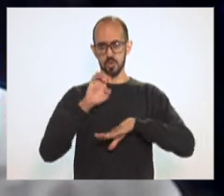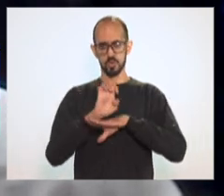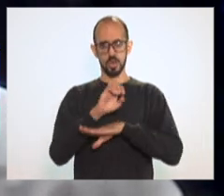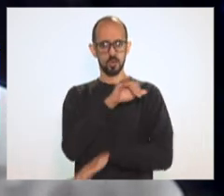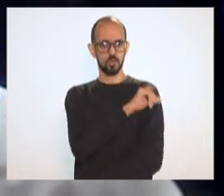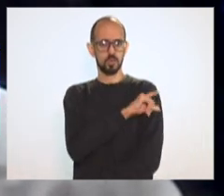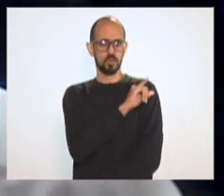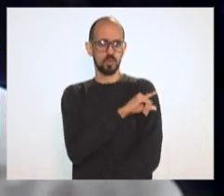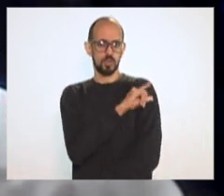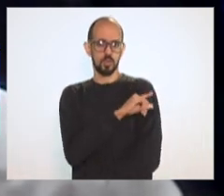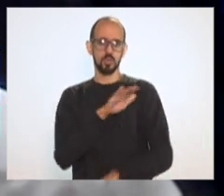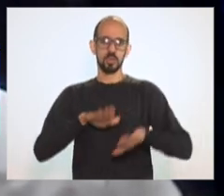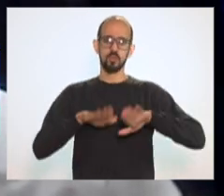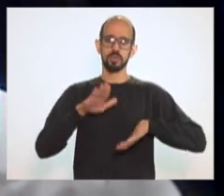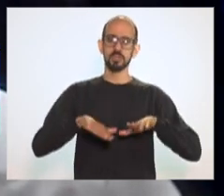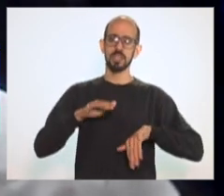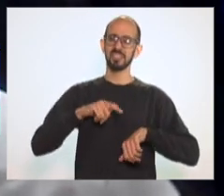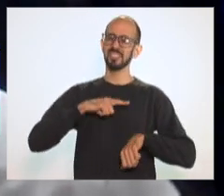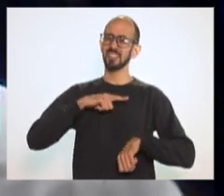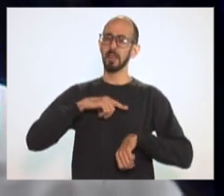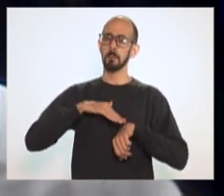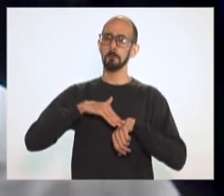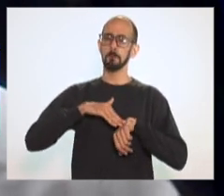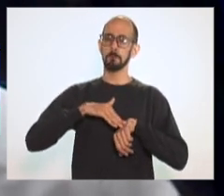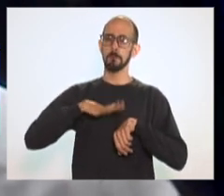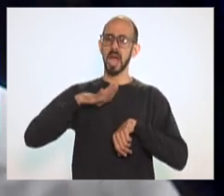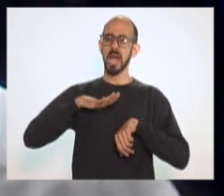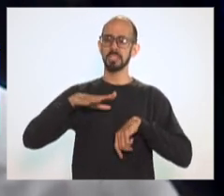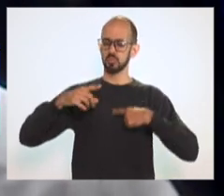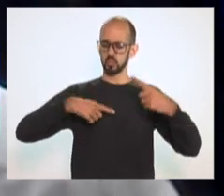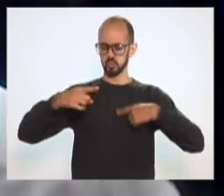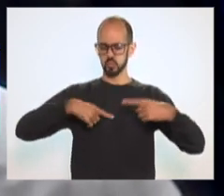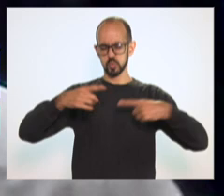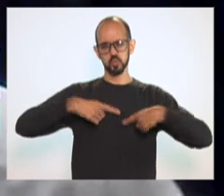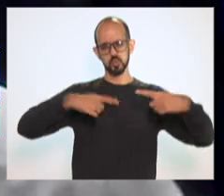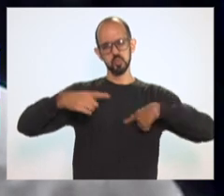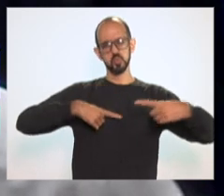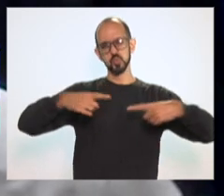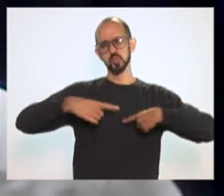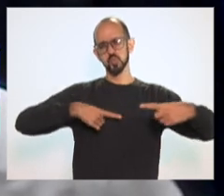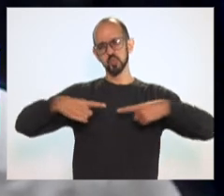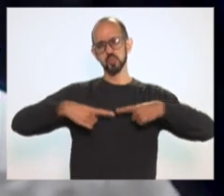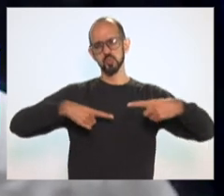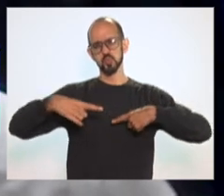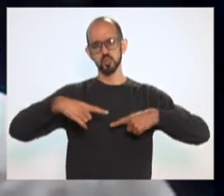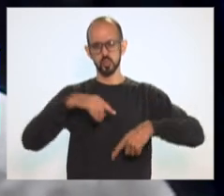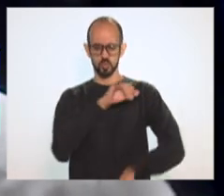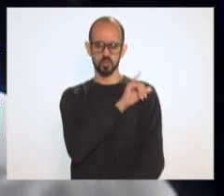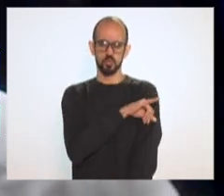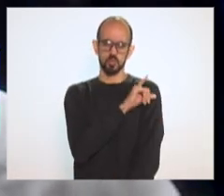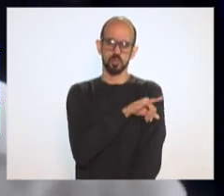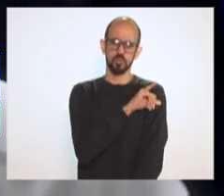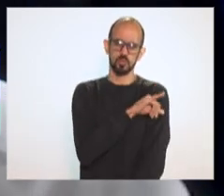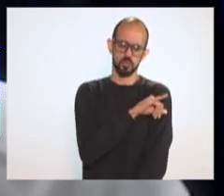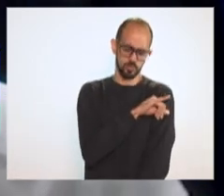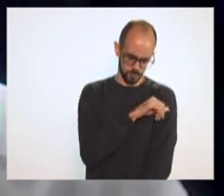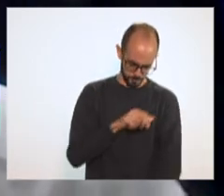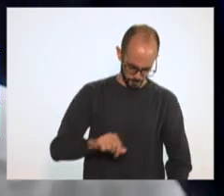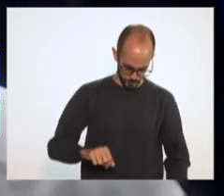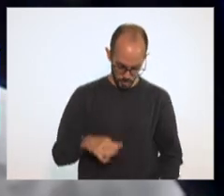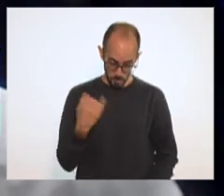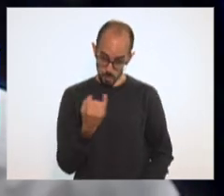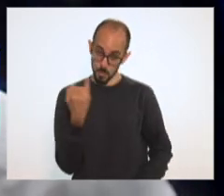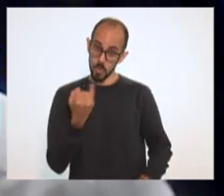a rodovia com o maior fluxo de veículos que transitam hoje no Rio de Janeiro importante